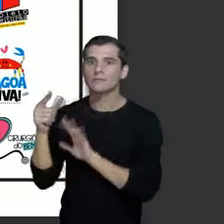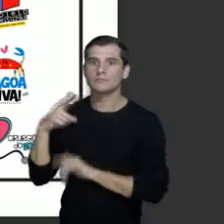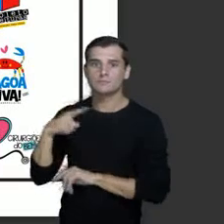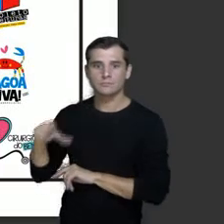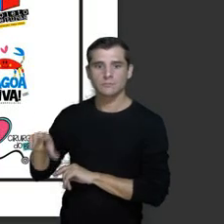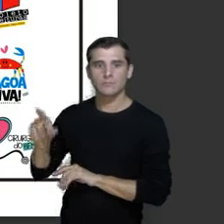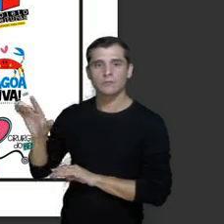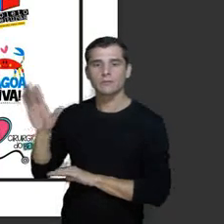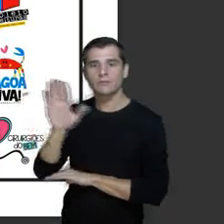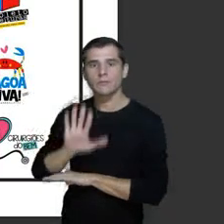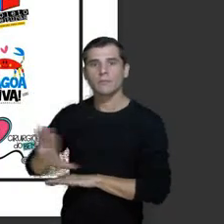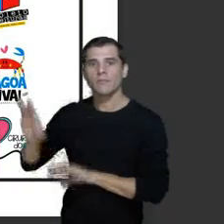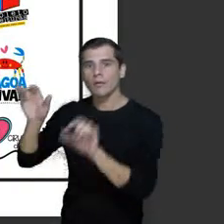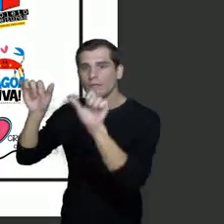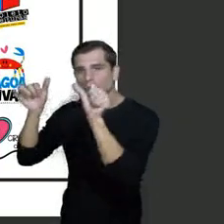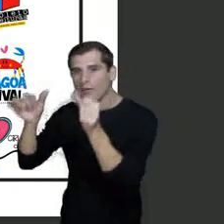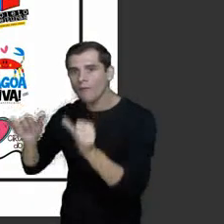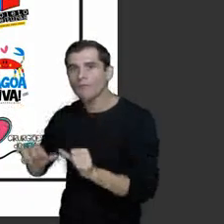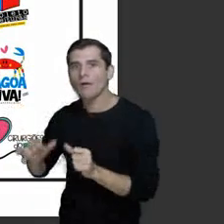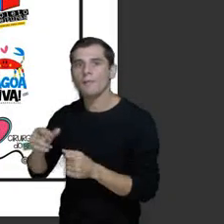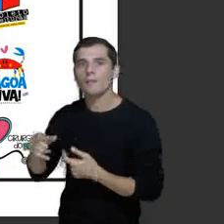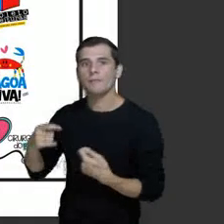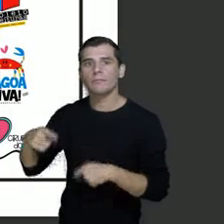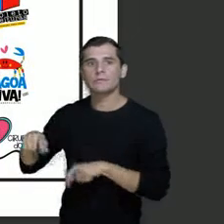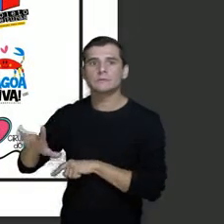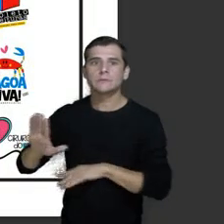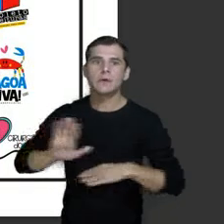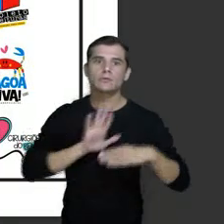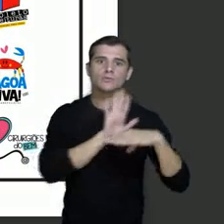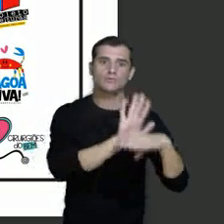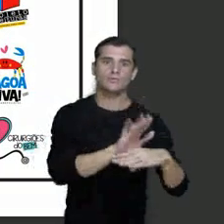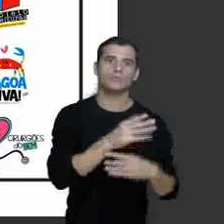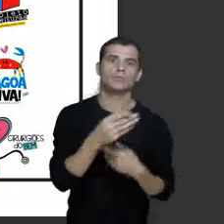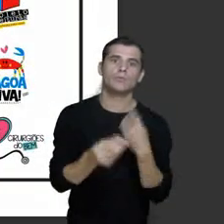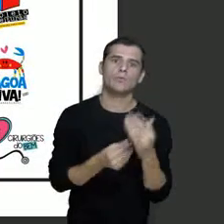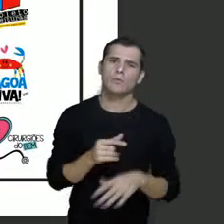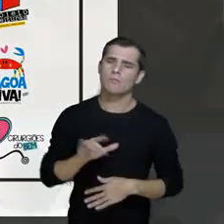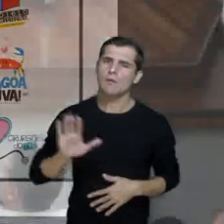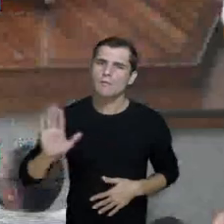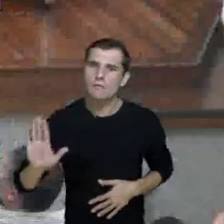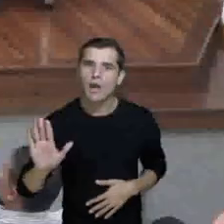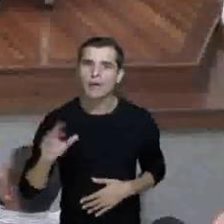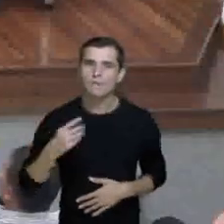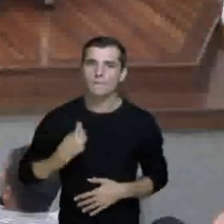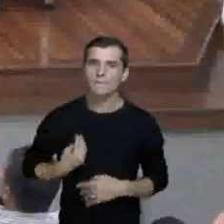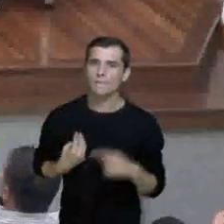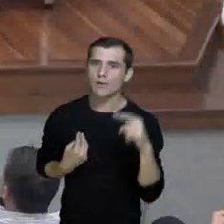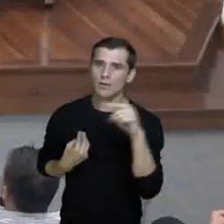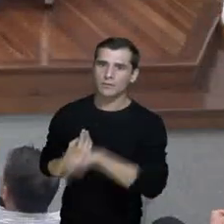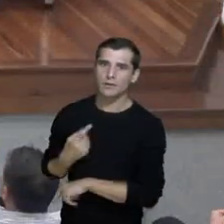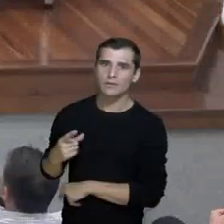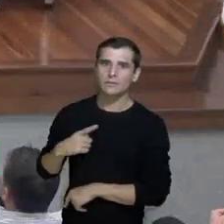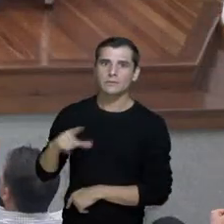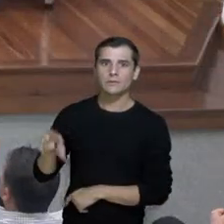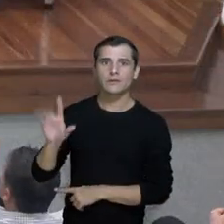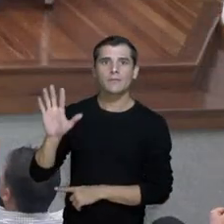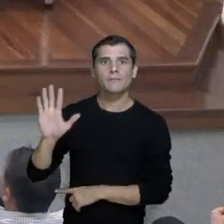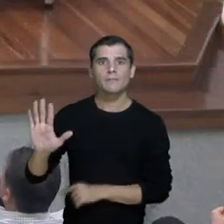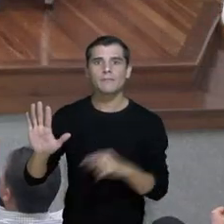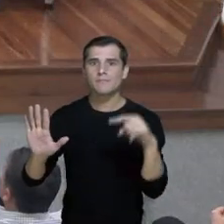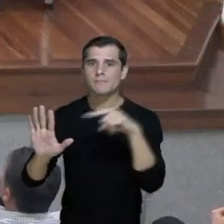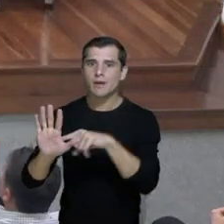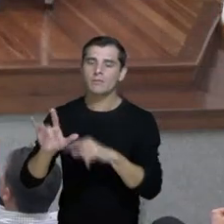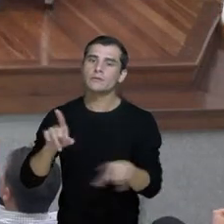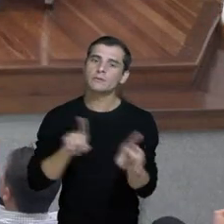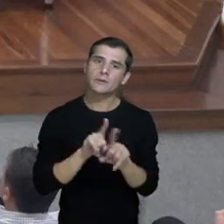pô a gente precisa fazer algo que ajude a a brecar Vamos parar com isso E aí surgiu aquela mão e aqui tem alguns exemplos